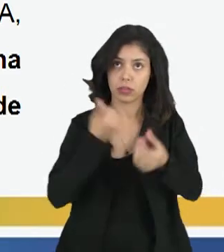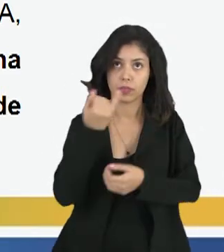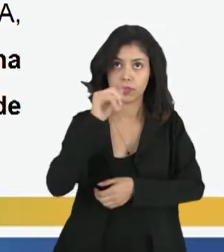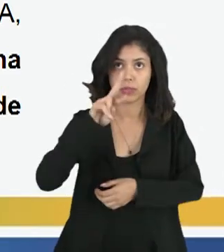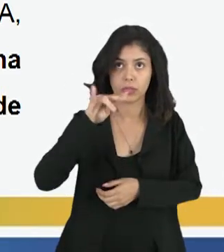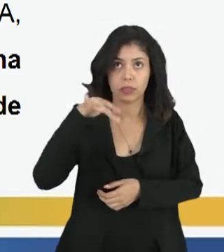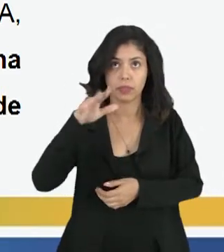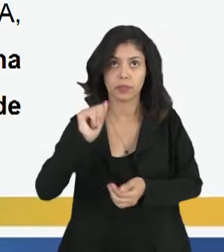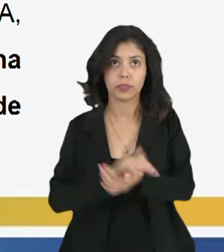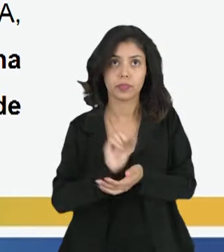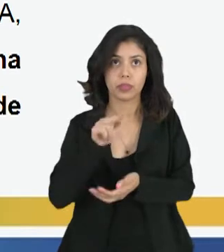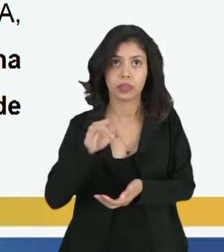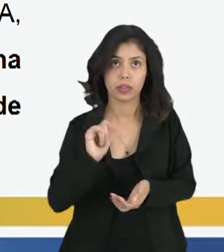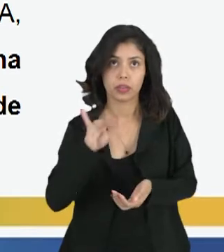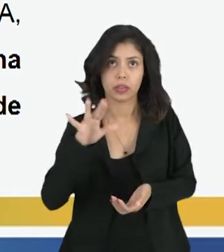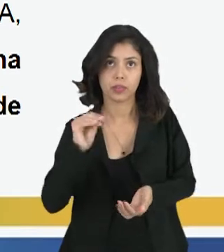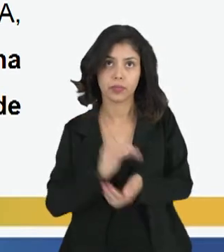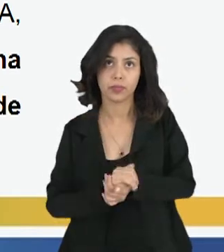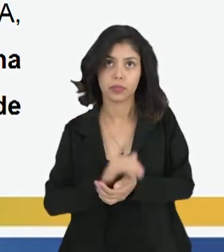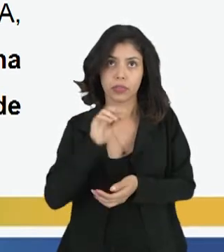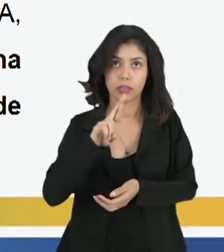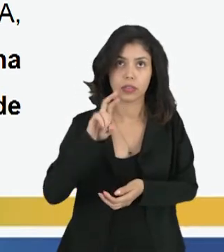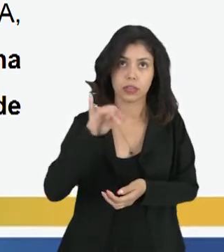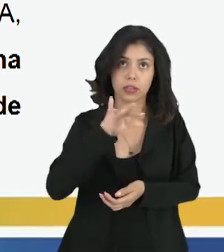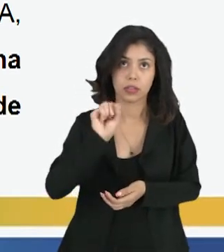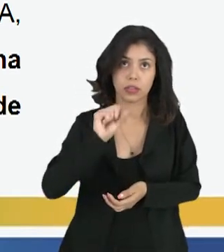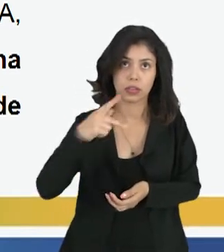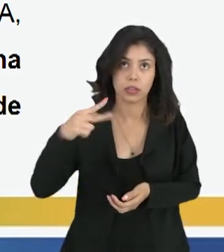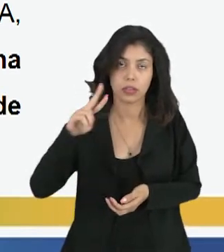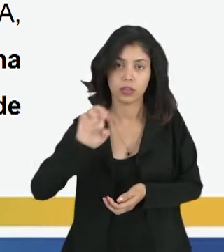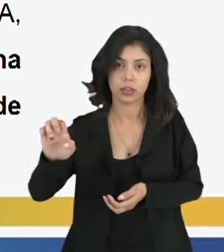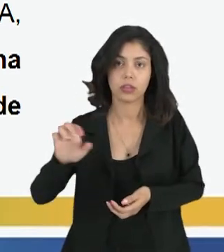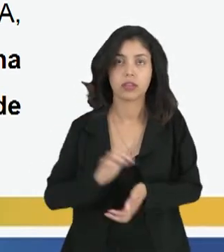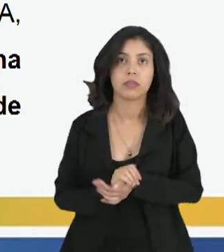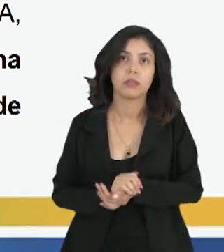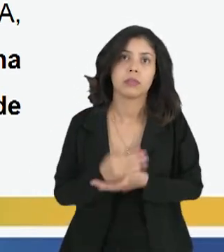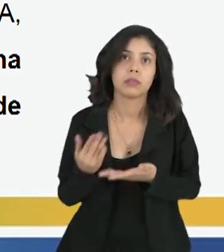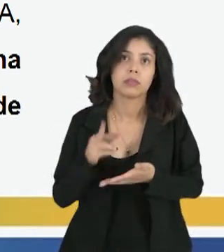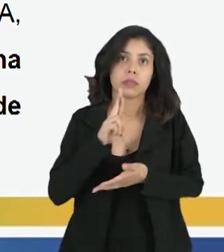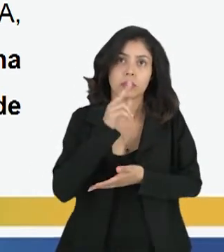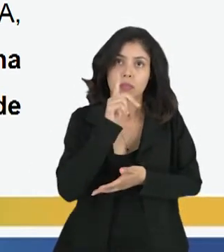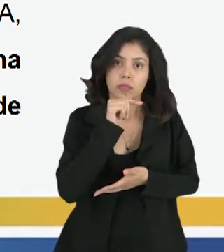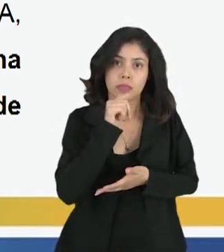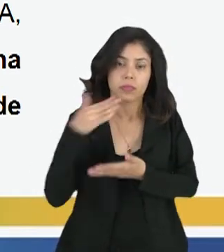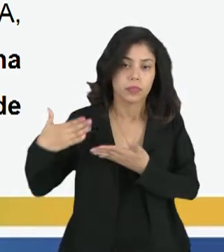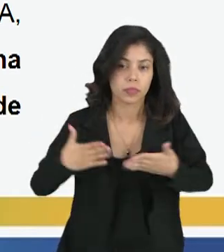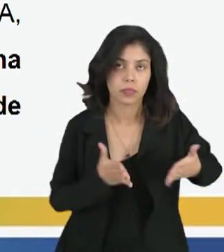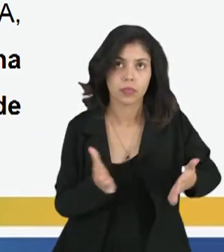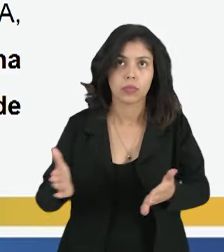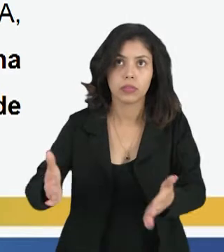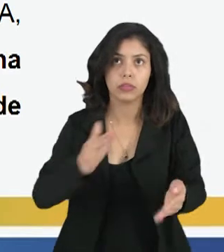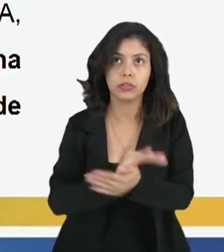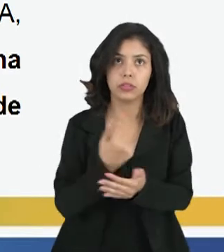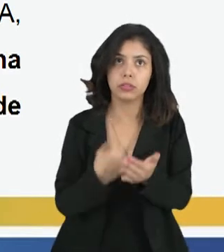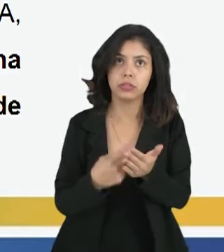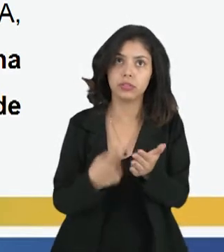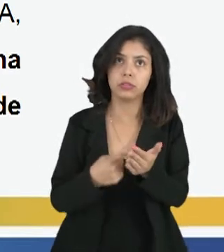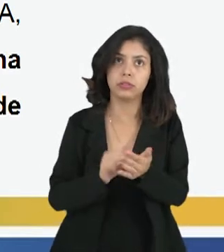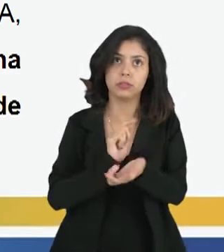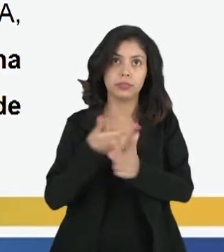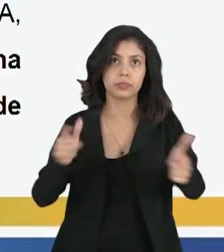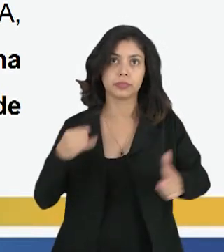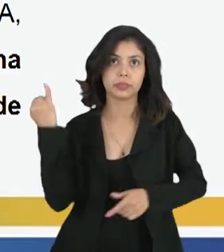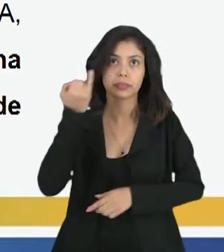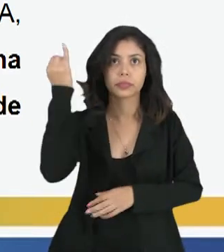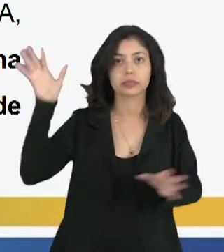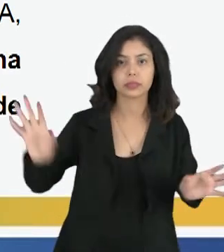Tamisa, Sena, Loire, Ródano, Elba e Spree. O rio Reno é o rio que cumpre uma grande